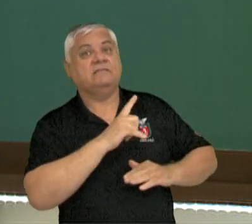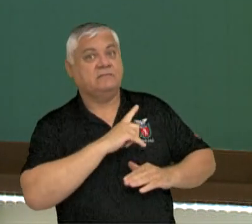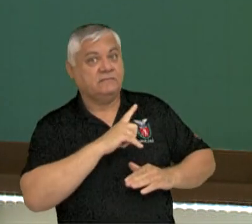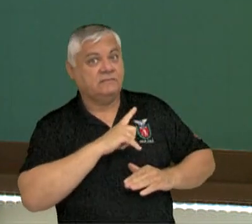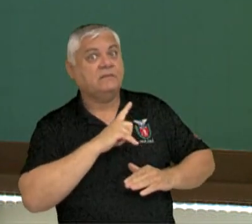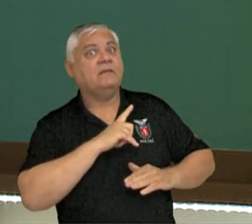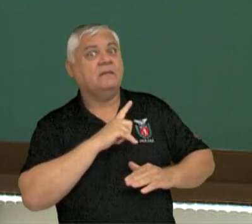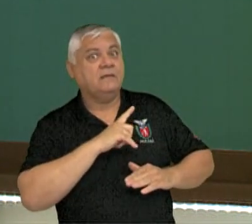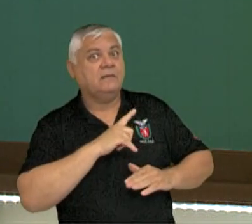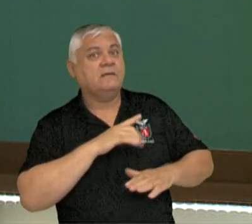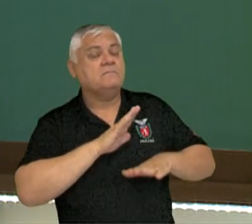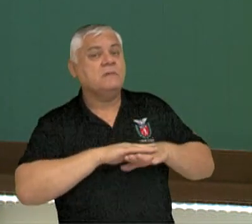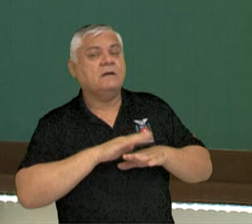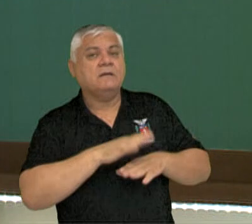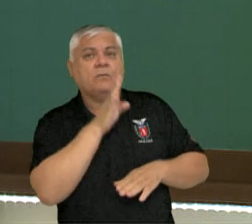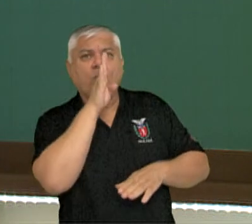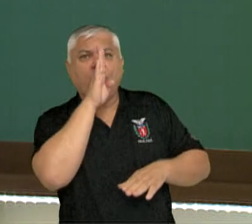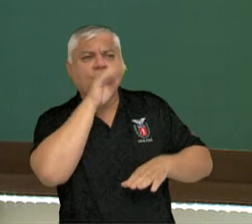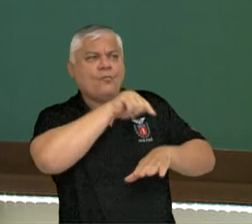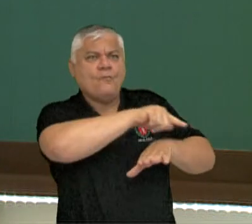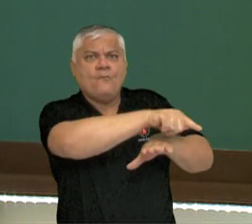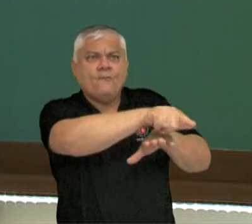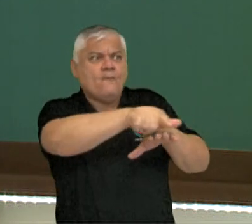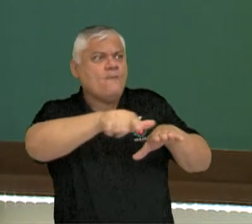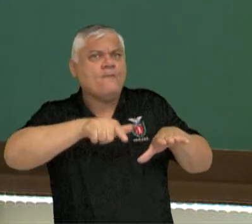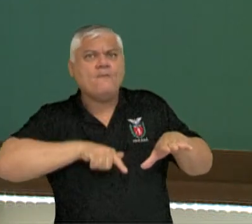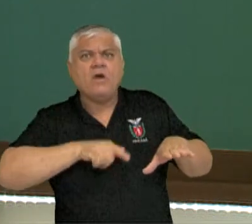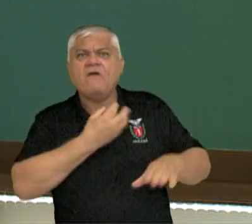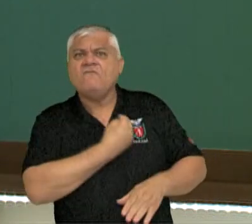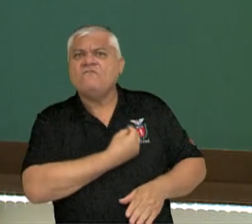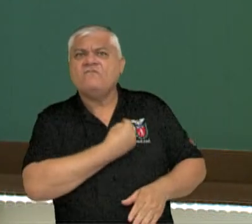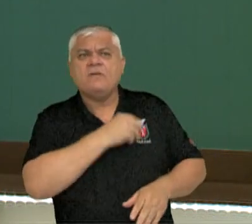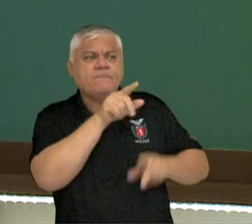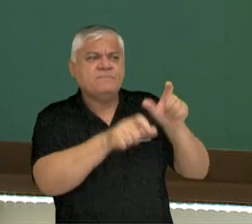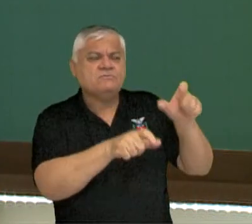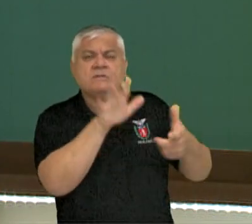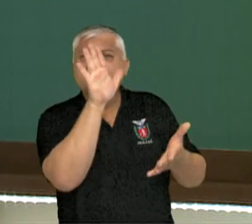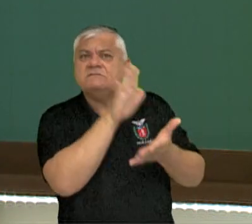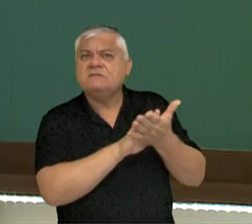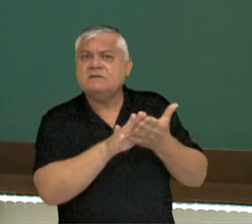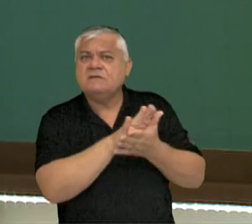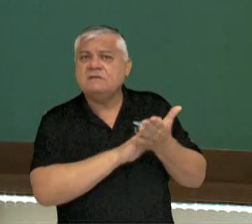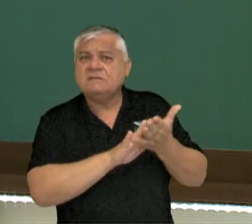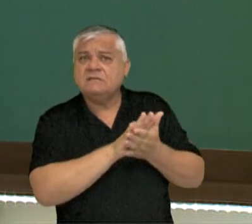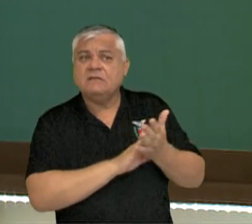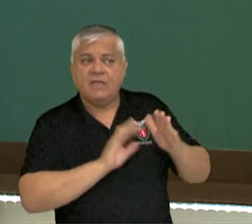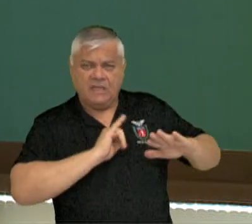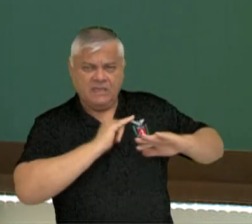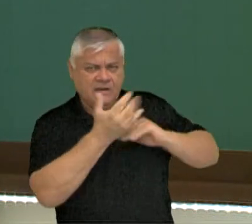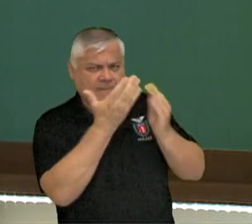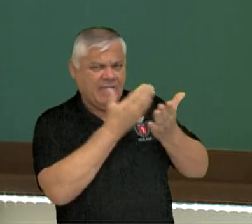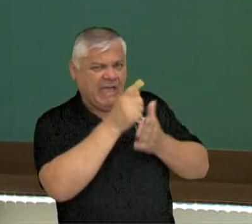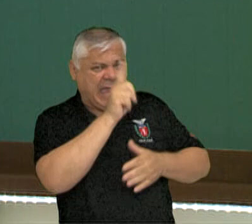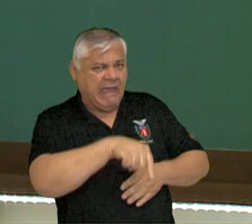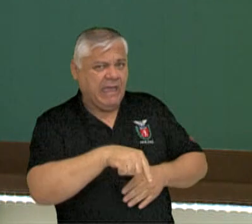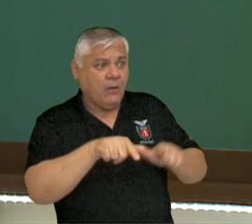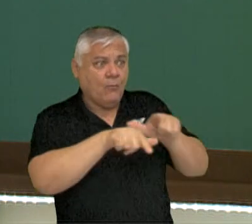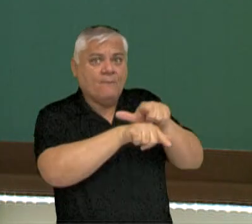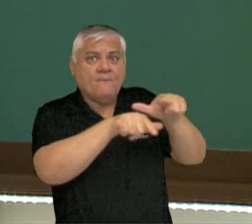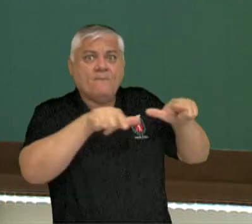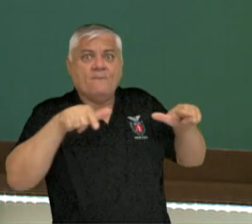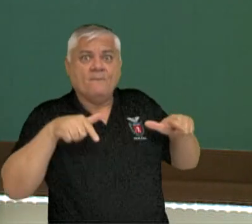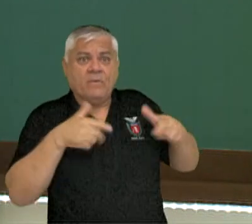ilhas muito mais isoladas do que as outras. Será que essa ilha perdida é isolada ou é muito próximo para chegar até